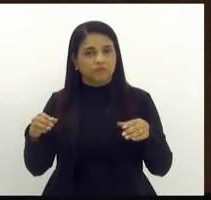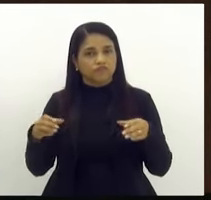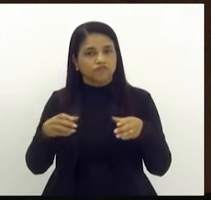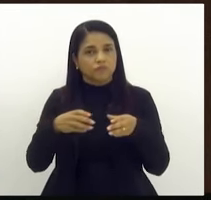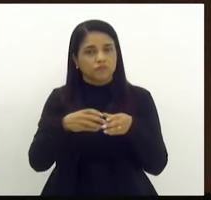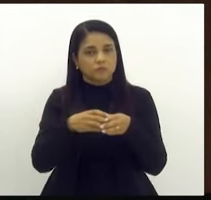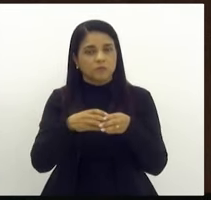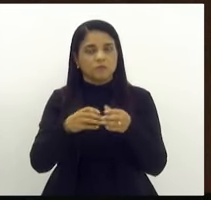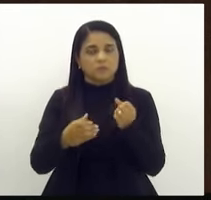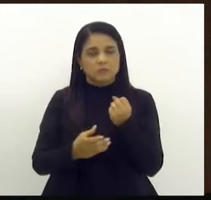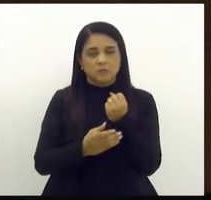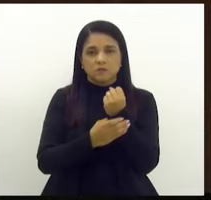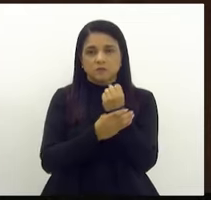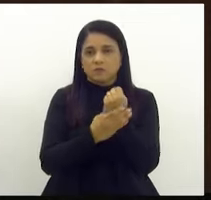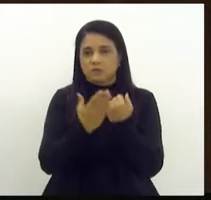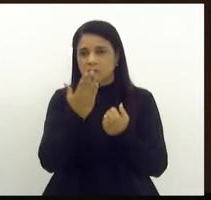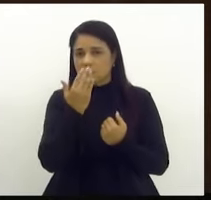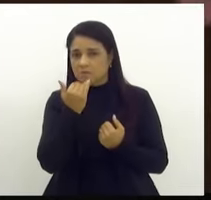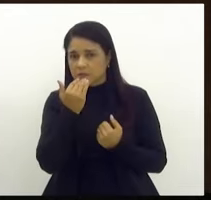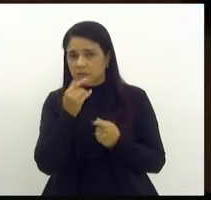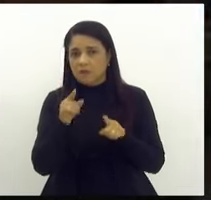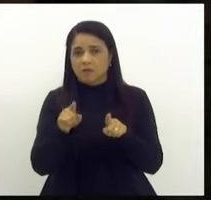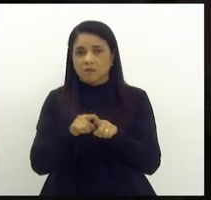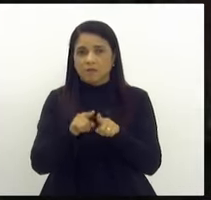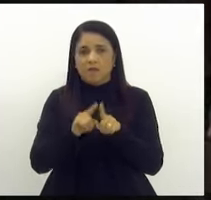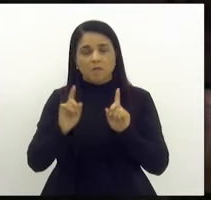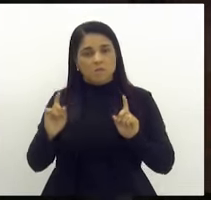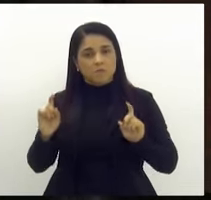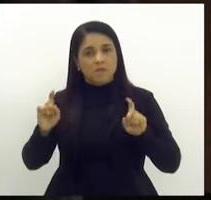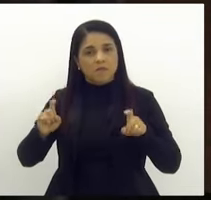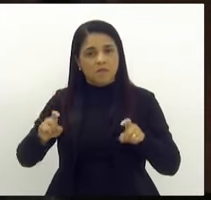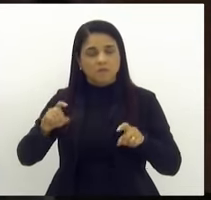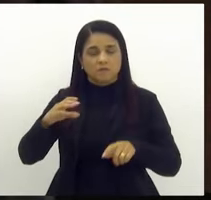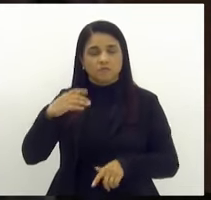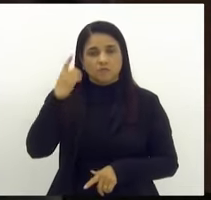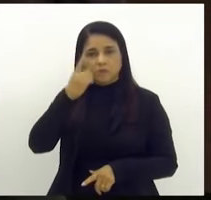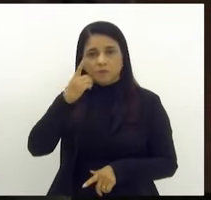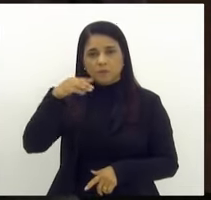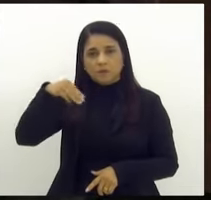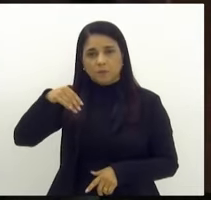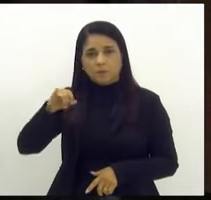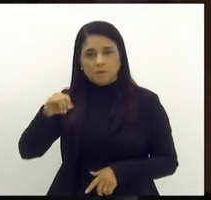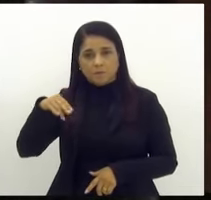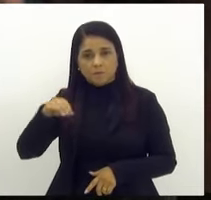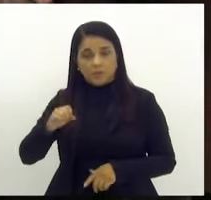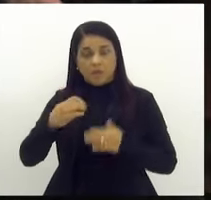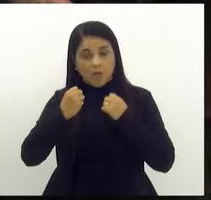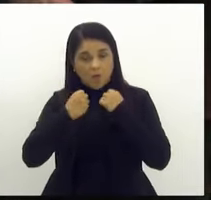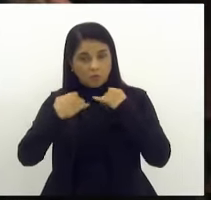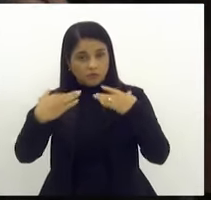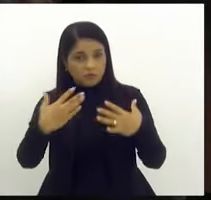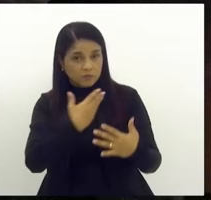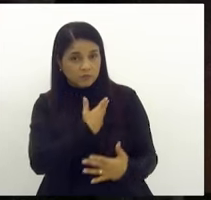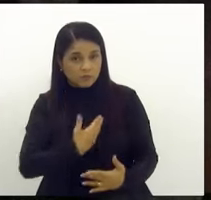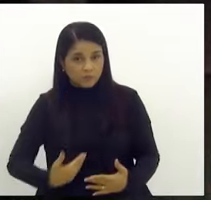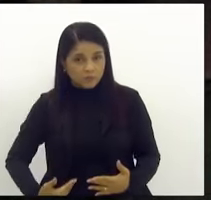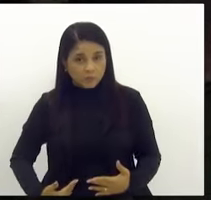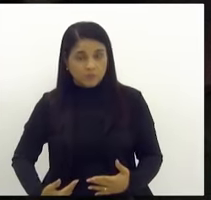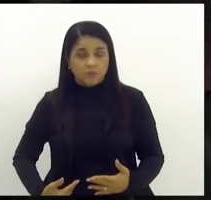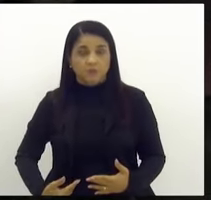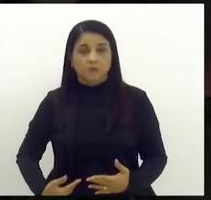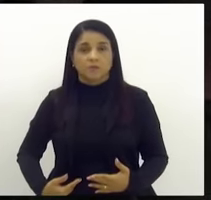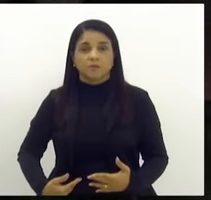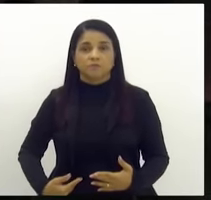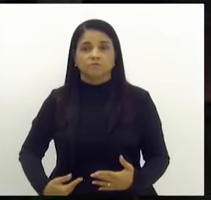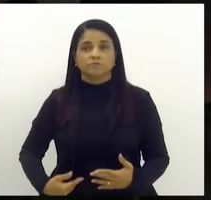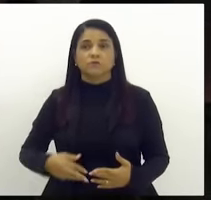segurança alimentar e com o Mandato do deputado Carlos min essa audiência pública então sobre